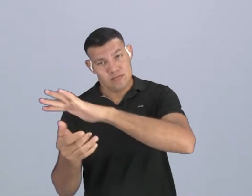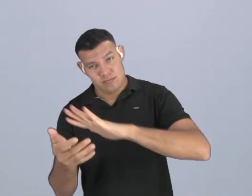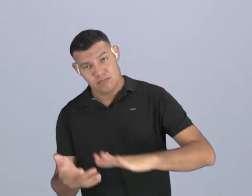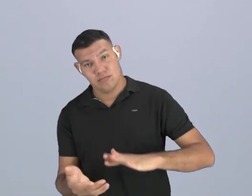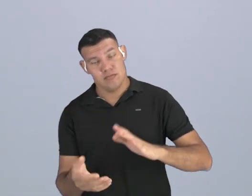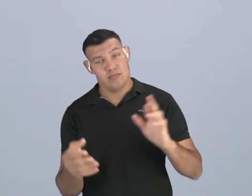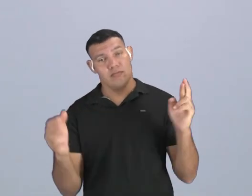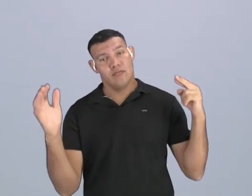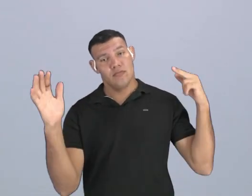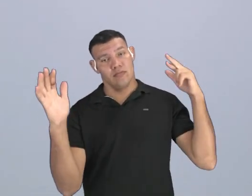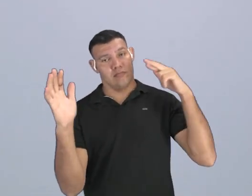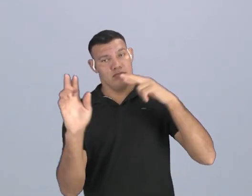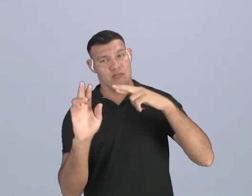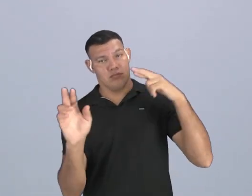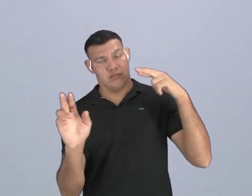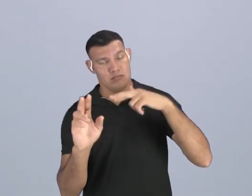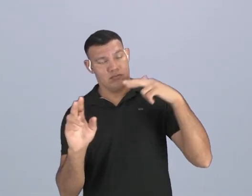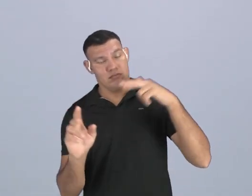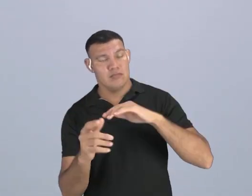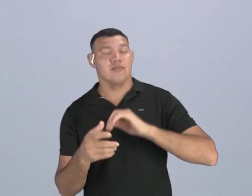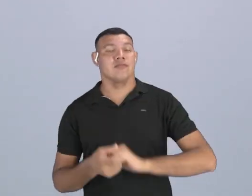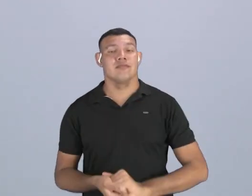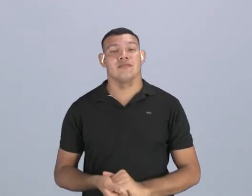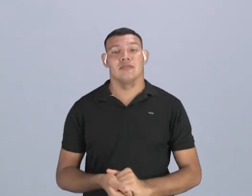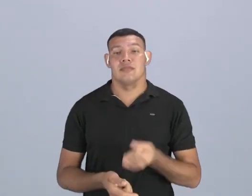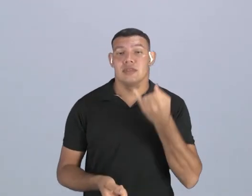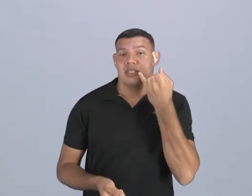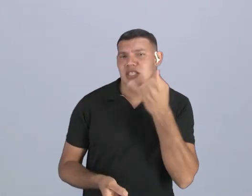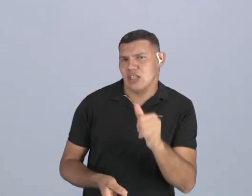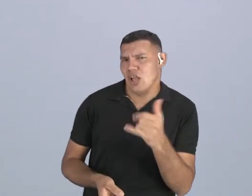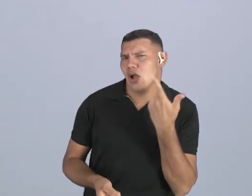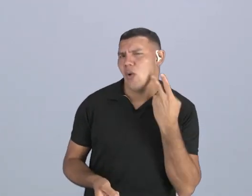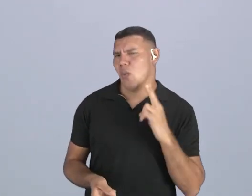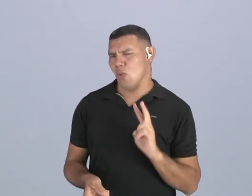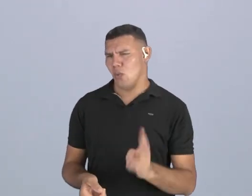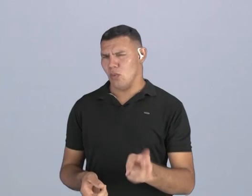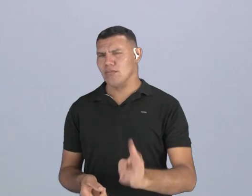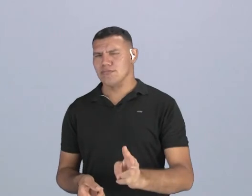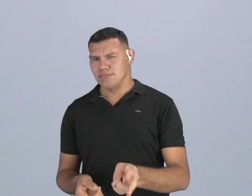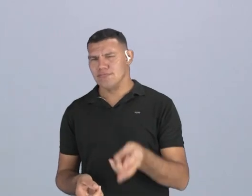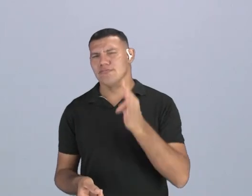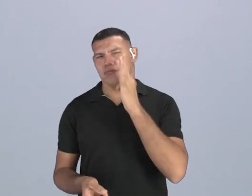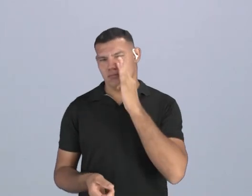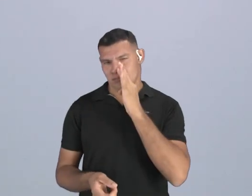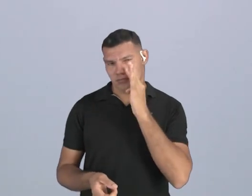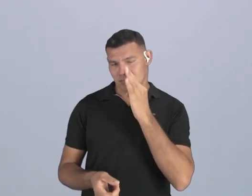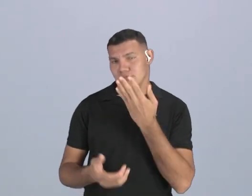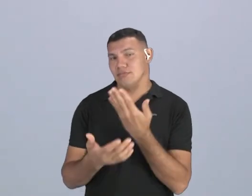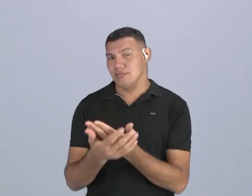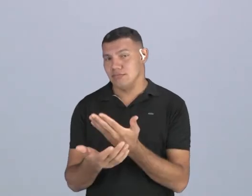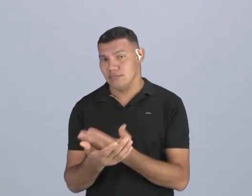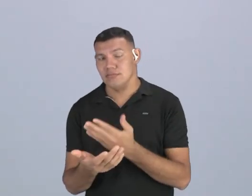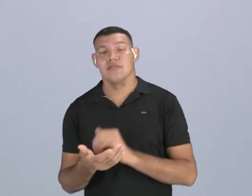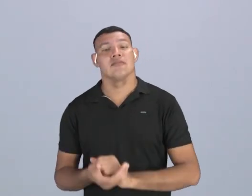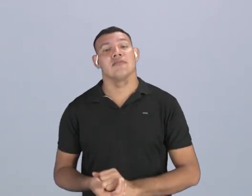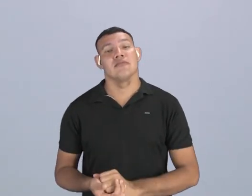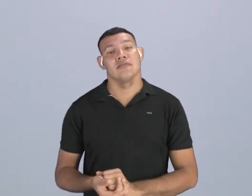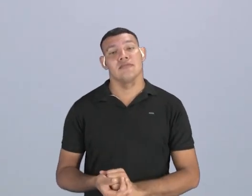esse conteúdo e se você quer continuar aqui conosco assistindo as nossas aulas,